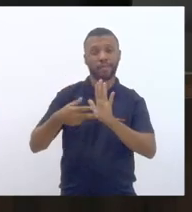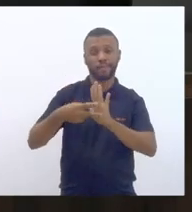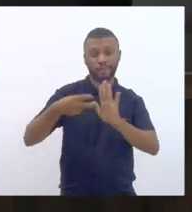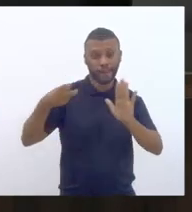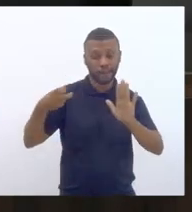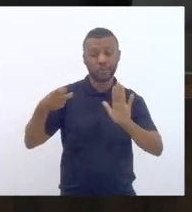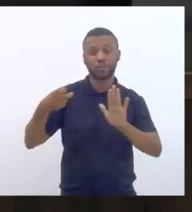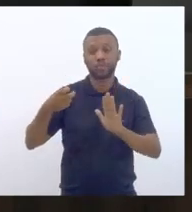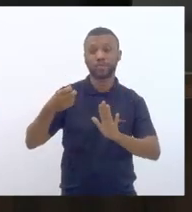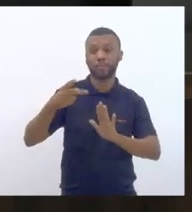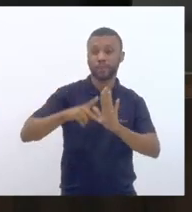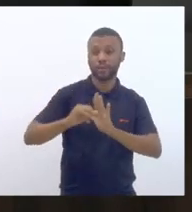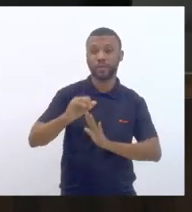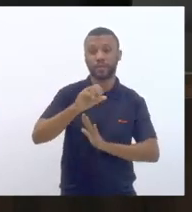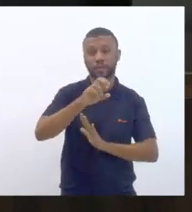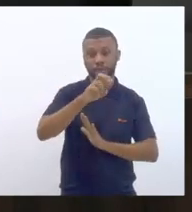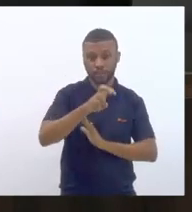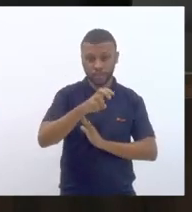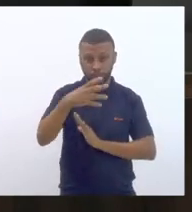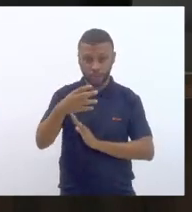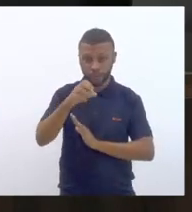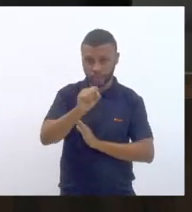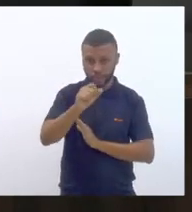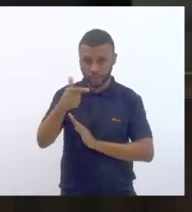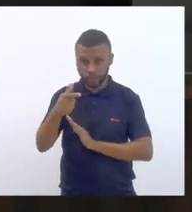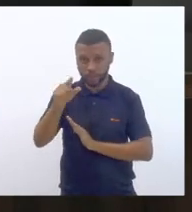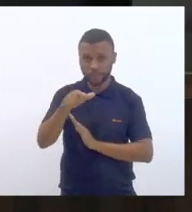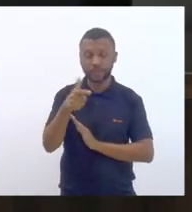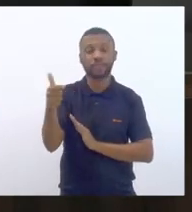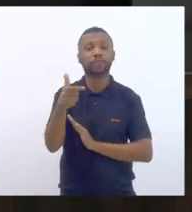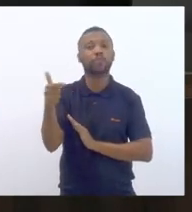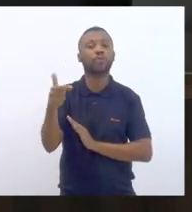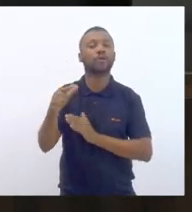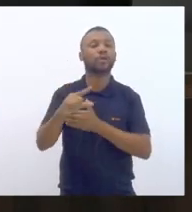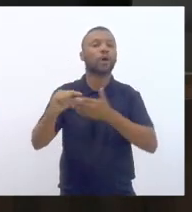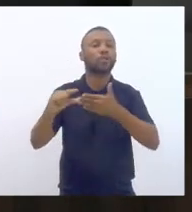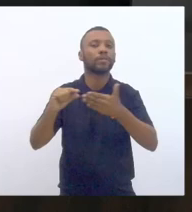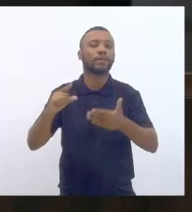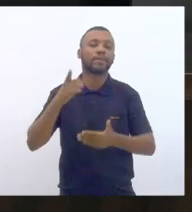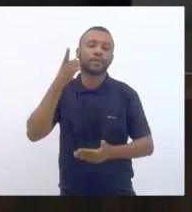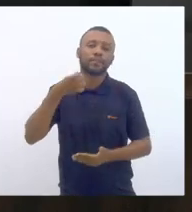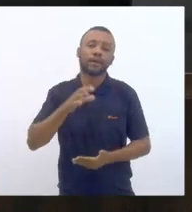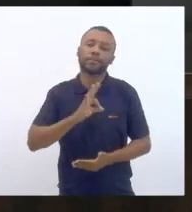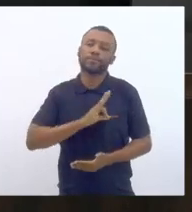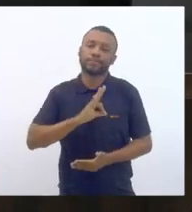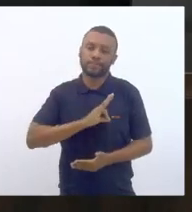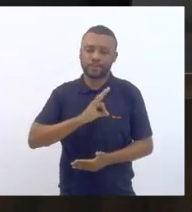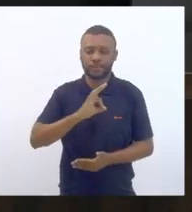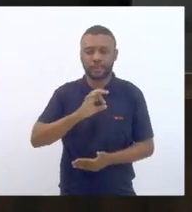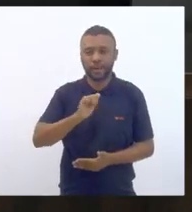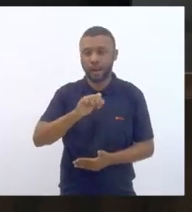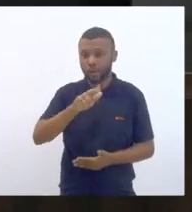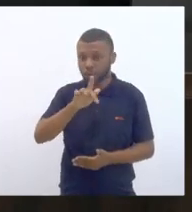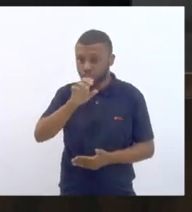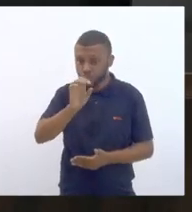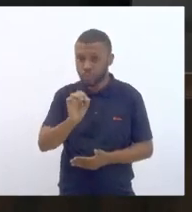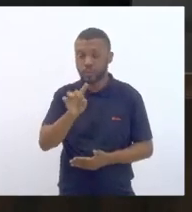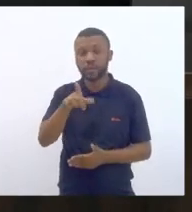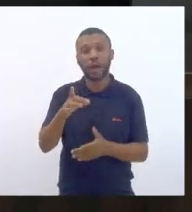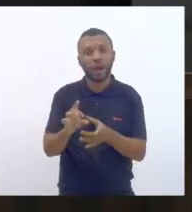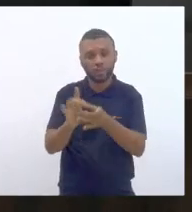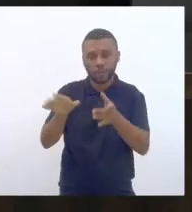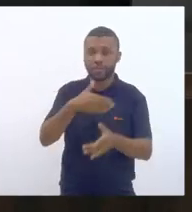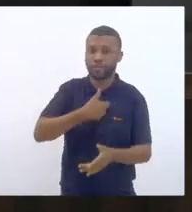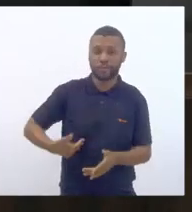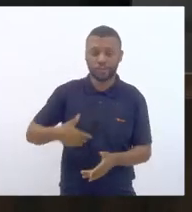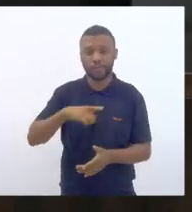lei 5483 de 22, de autoria do deputado delegado Carlos Augusto, que autoriza o Poder Executivo a integrar para fins de cálculos de adicional